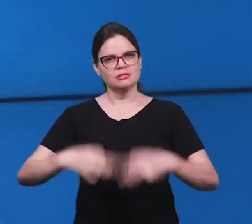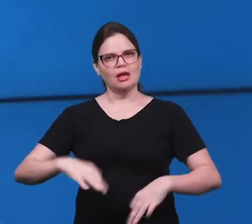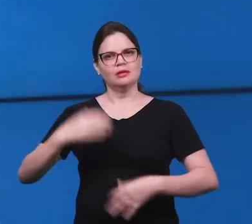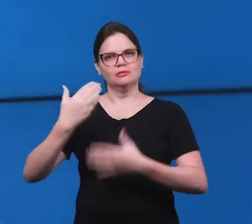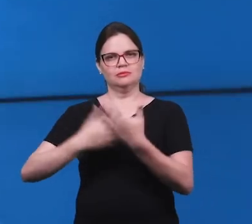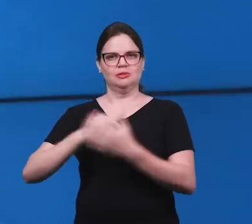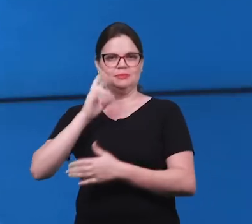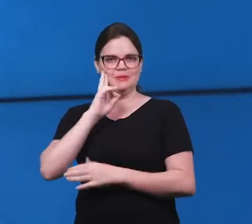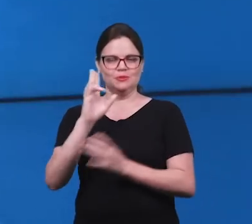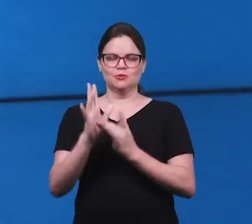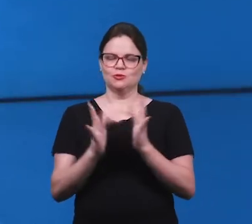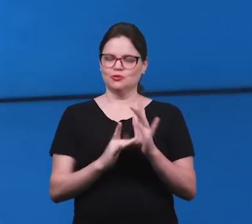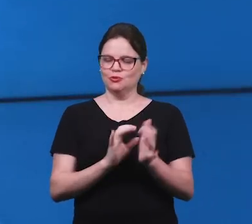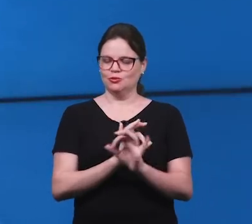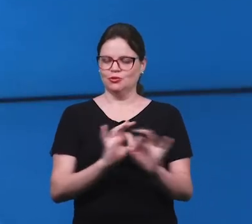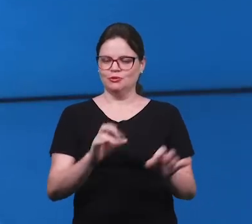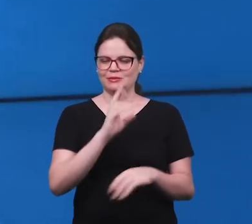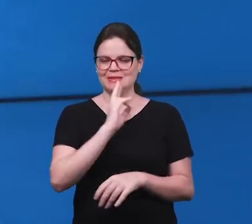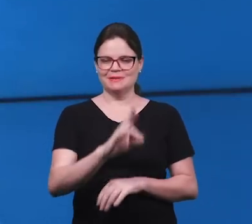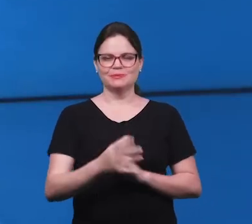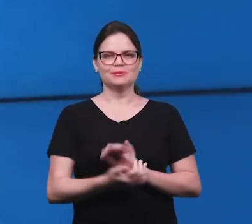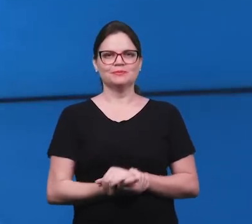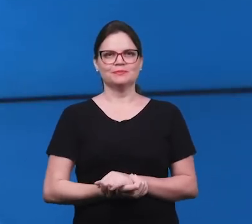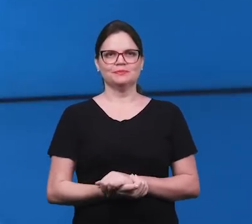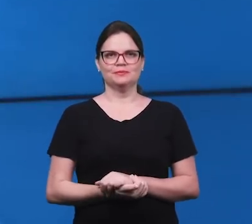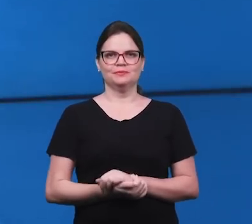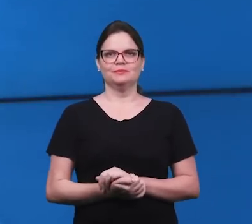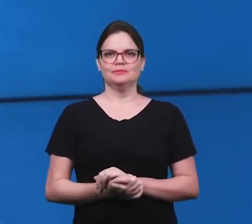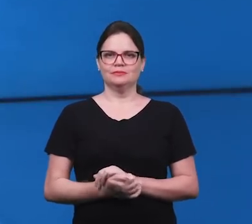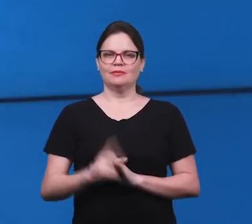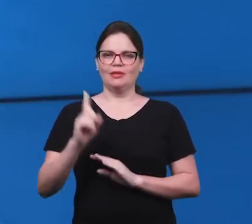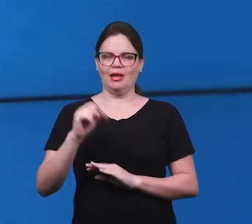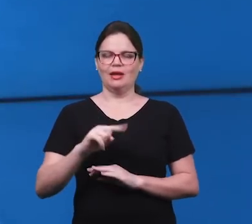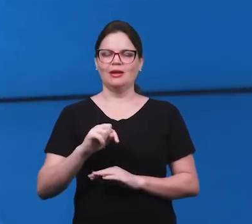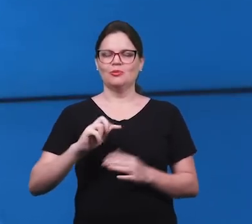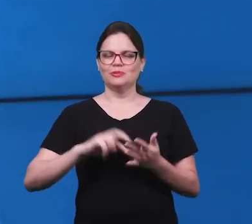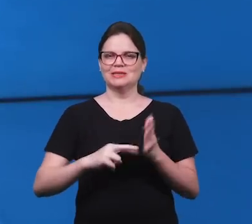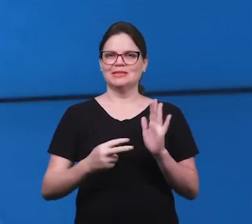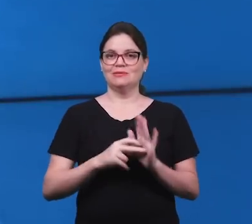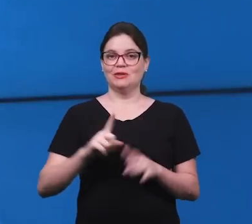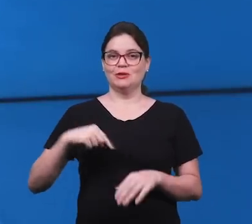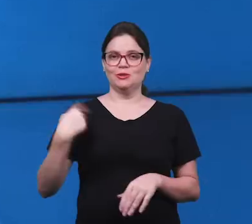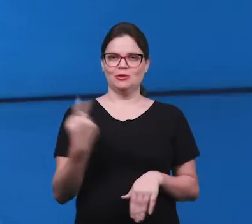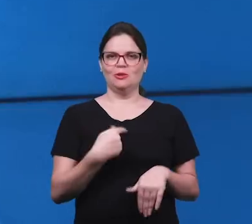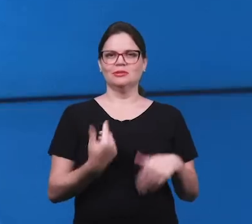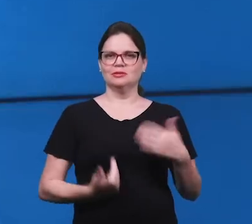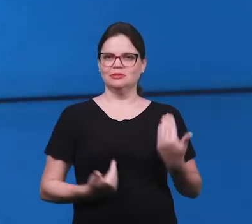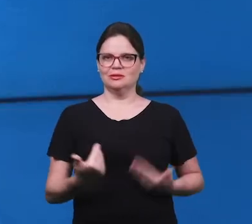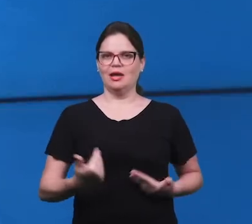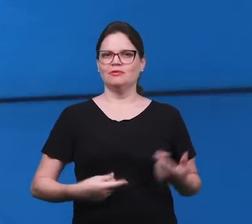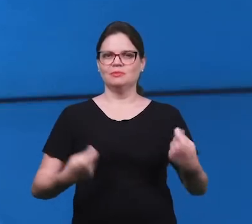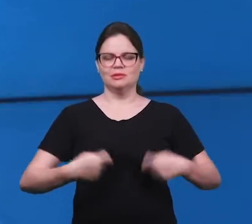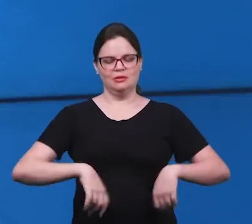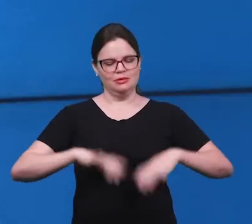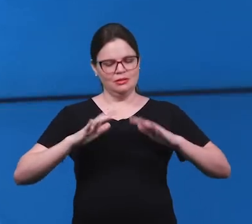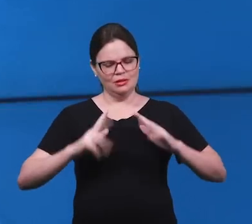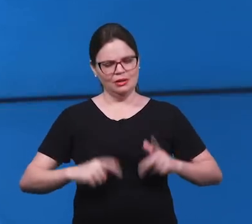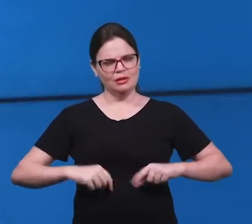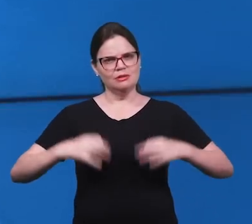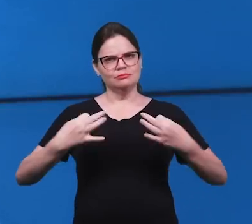correta diante do Senhor. Que resposta boa, né? É o que significa para nós, né? Ser santo e